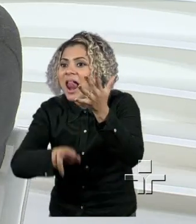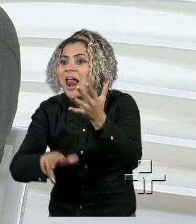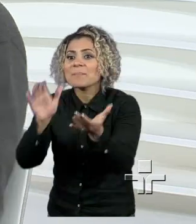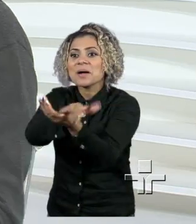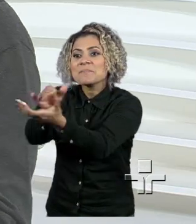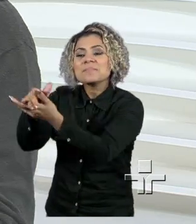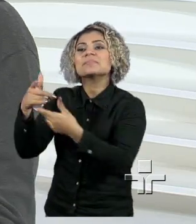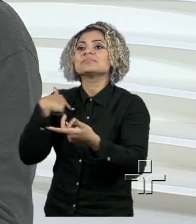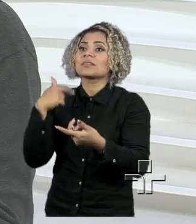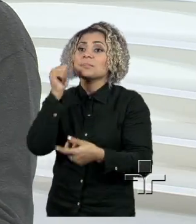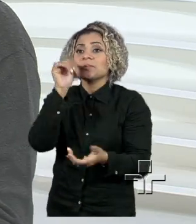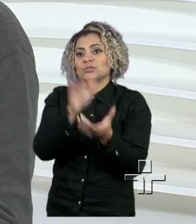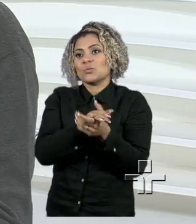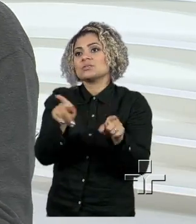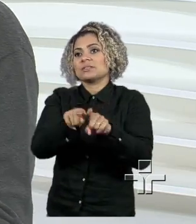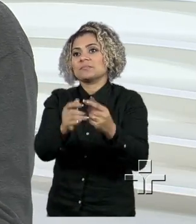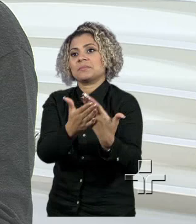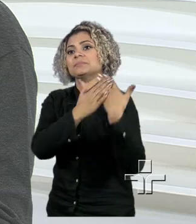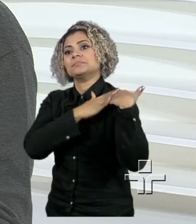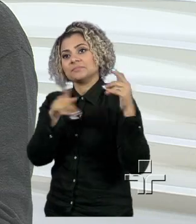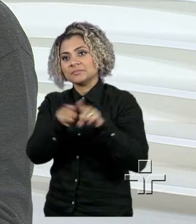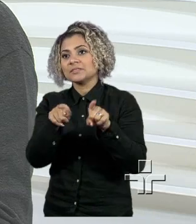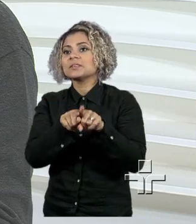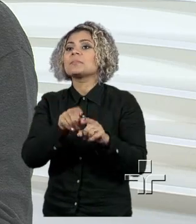tenho certeza que a gente vai falar sobre isso aqui.